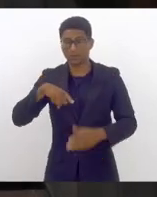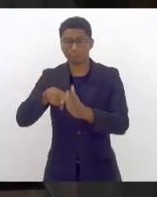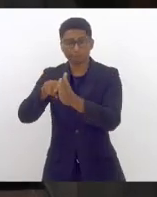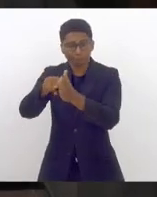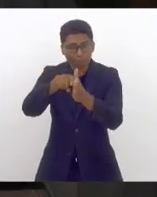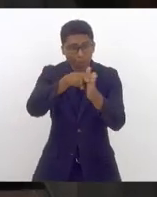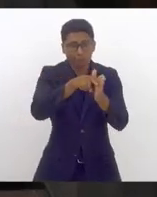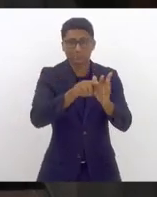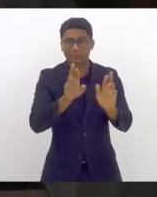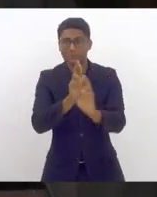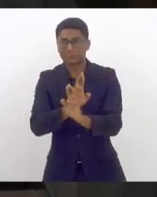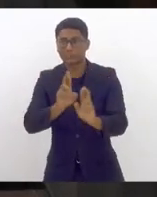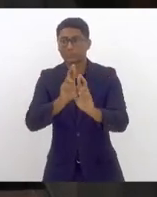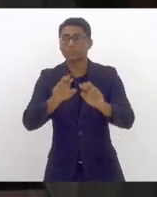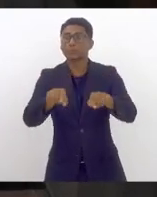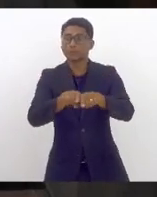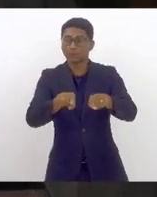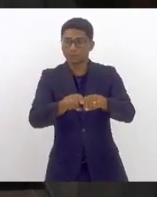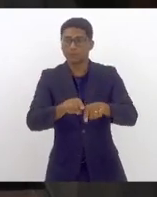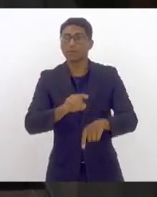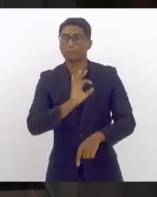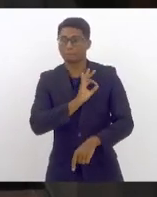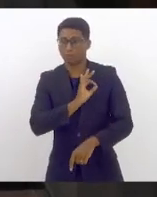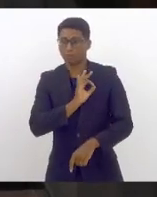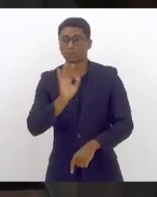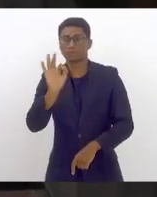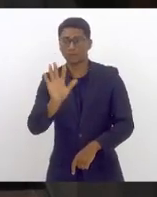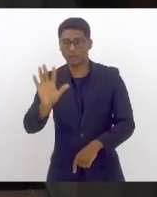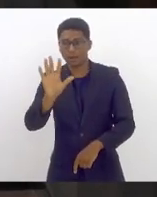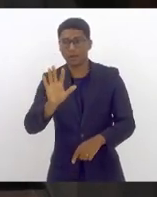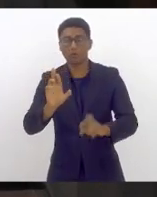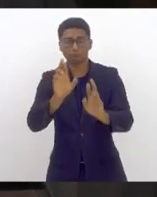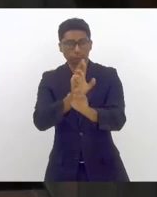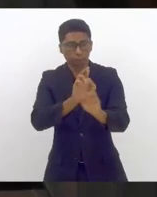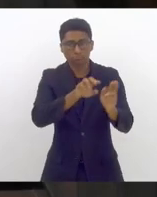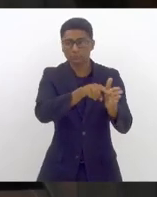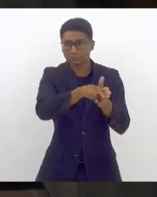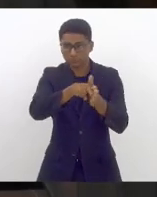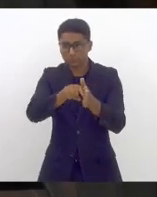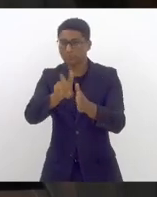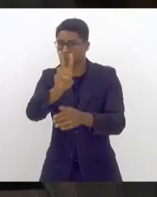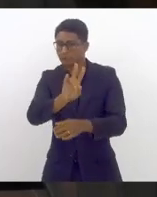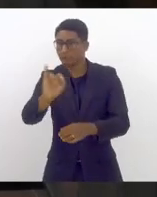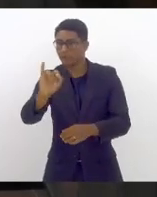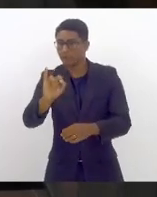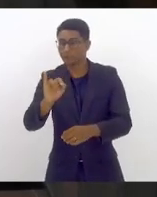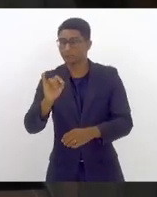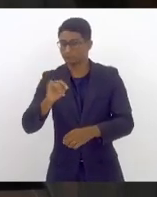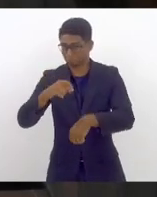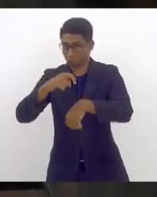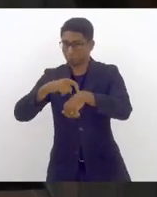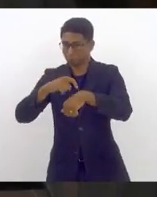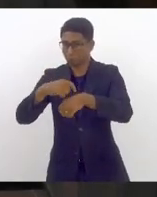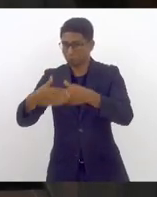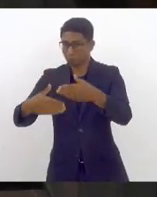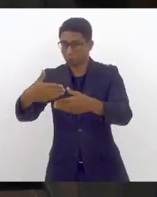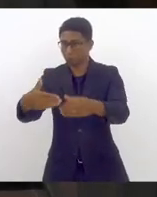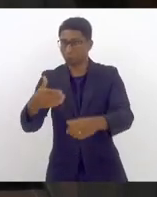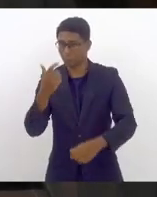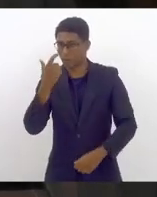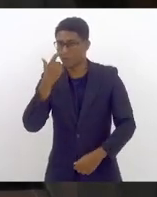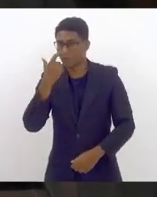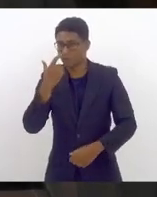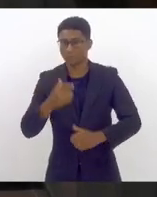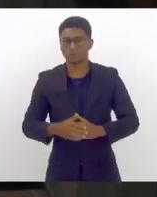Polícia Federal. O tempo mostrará isso. É só se aguardar um pouco. Aqueles